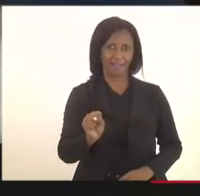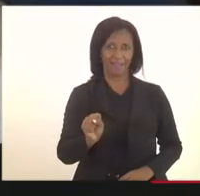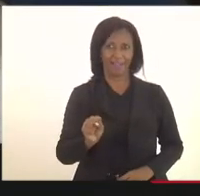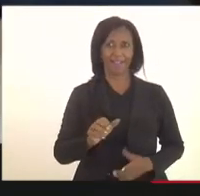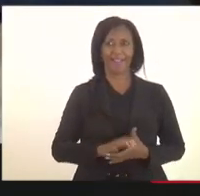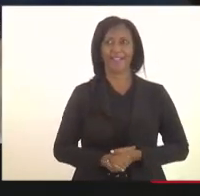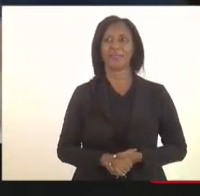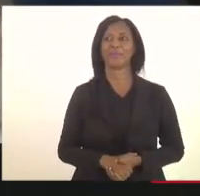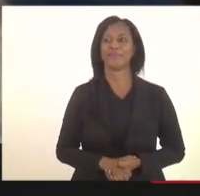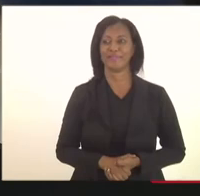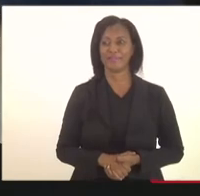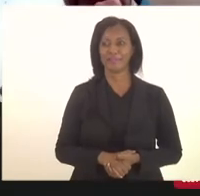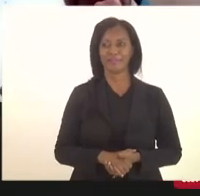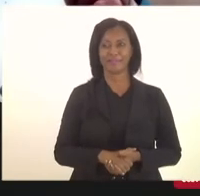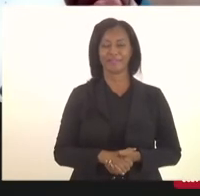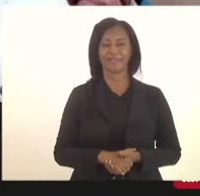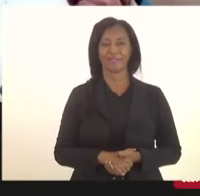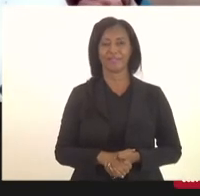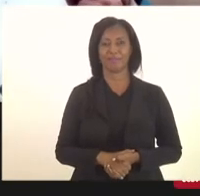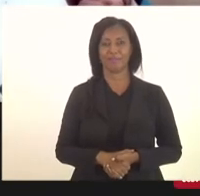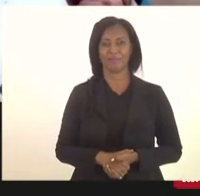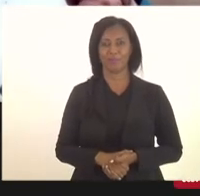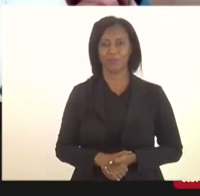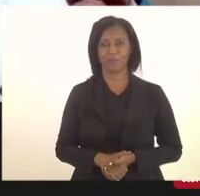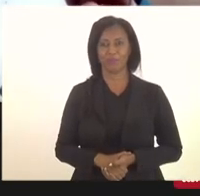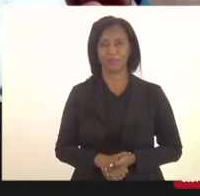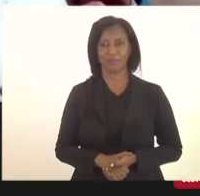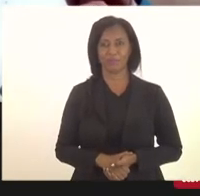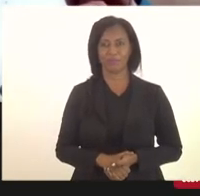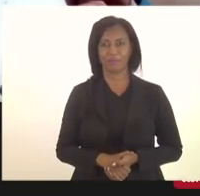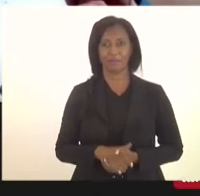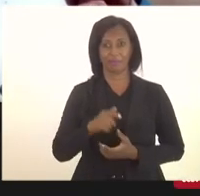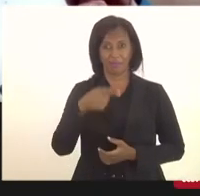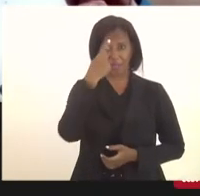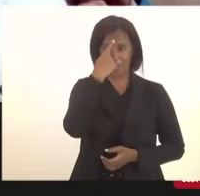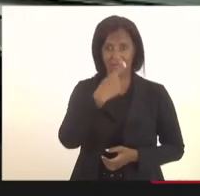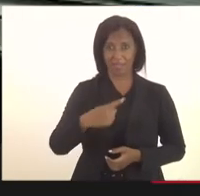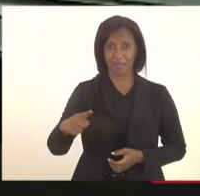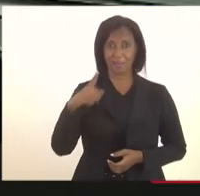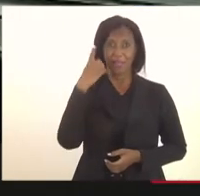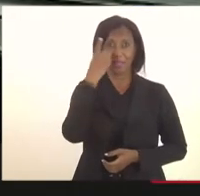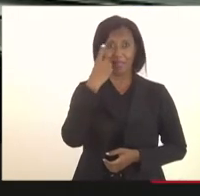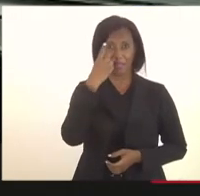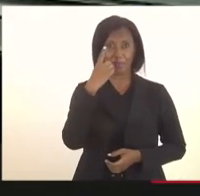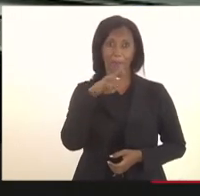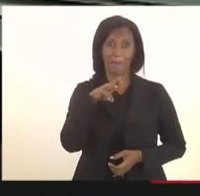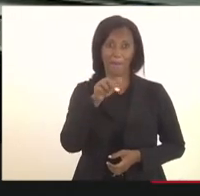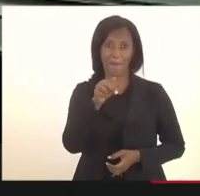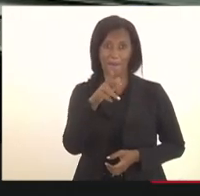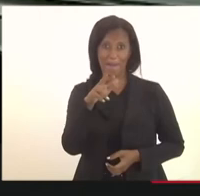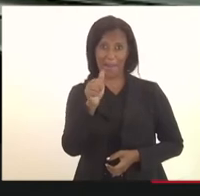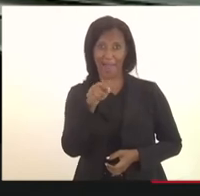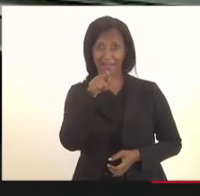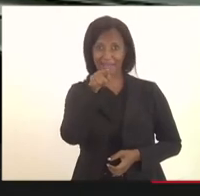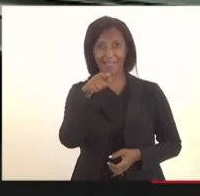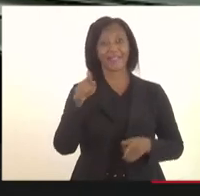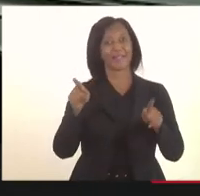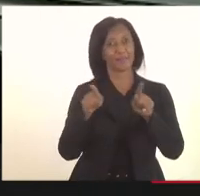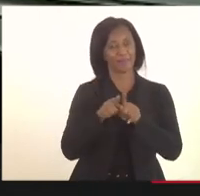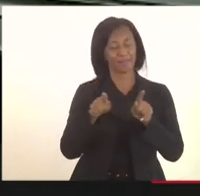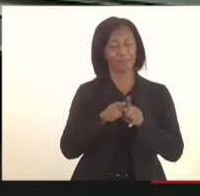crescendo. Relevante. Nesta semana, deputada Marta Rocha, a senhora já deve